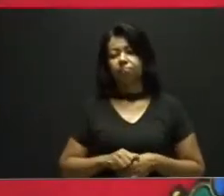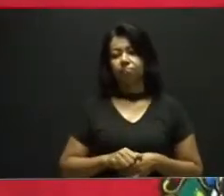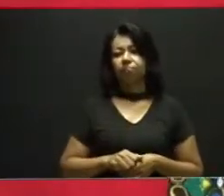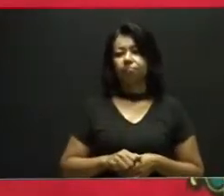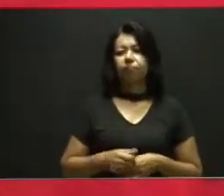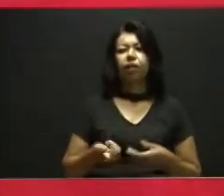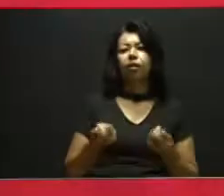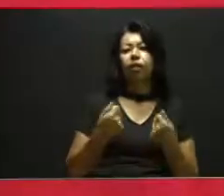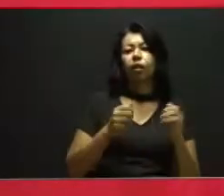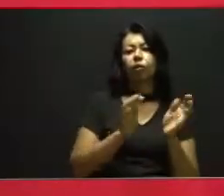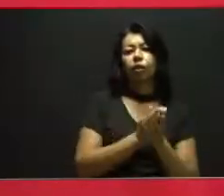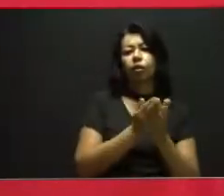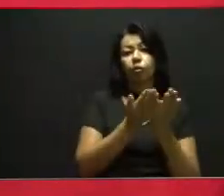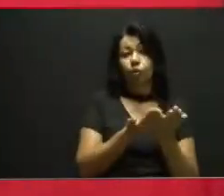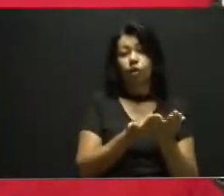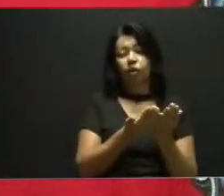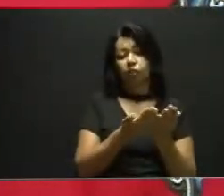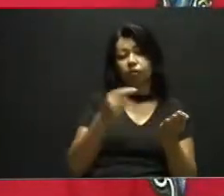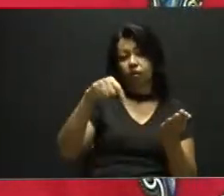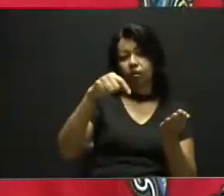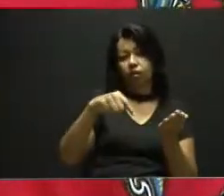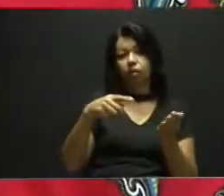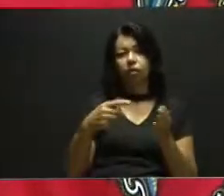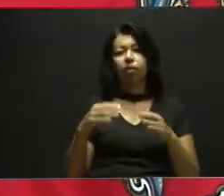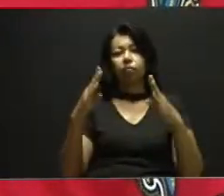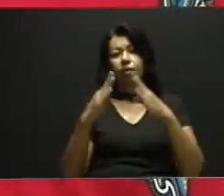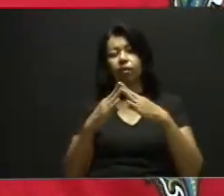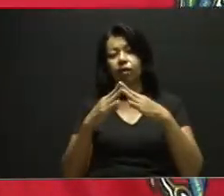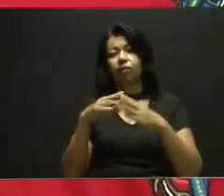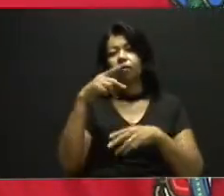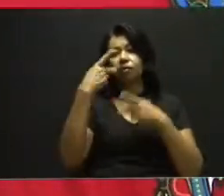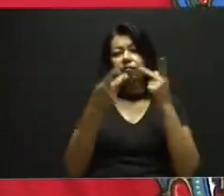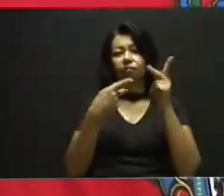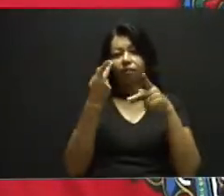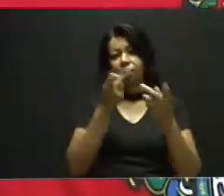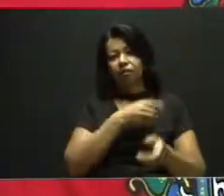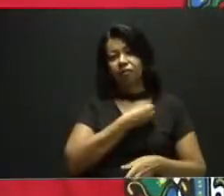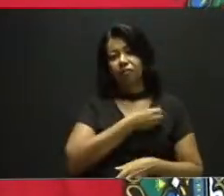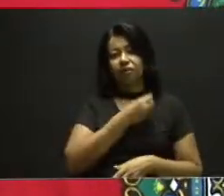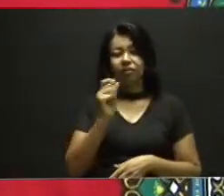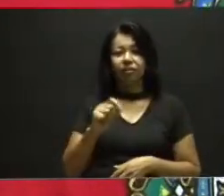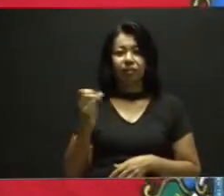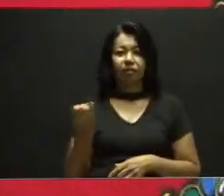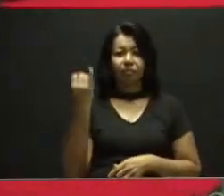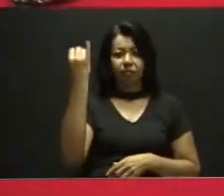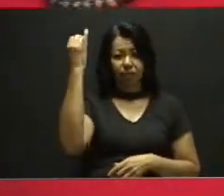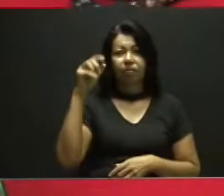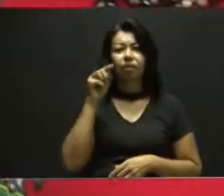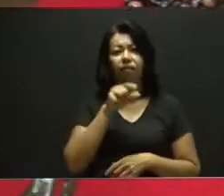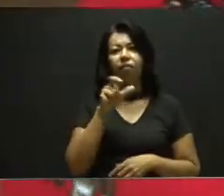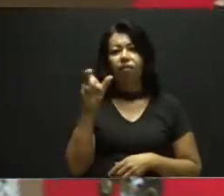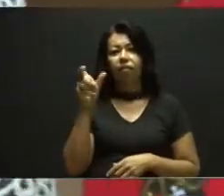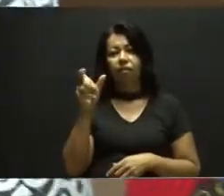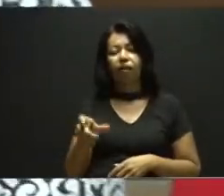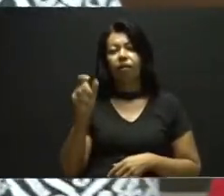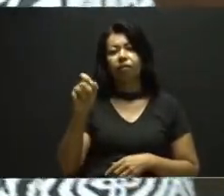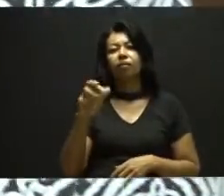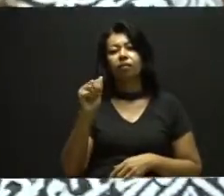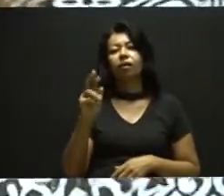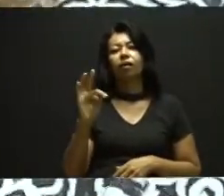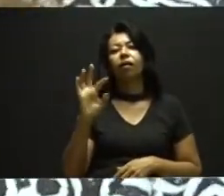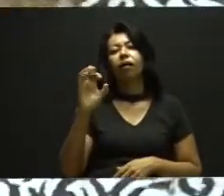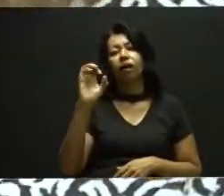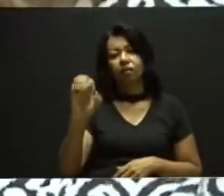nós aqui da câmara que relata a trajetória dela importância dela nessa arte que ela